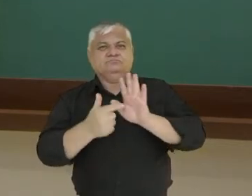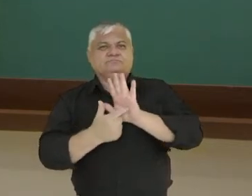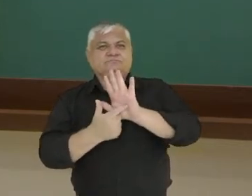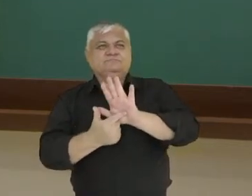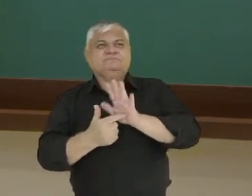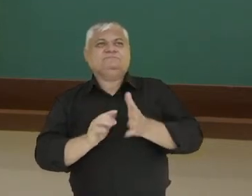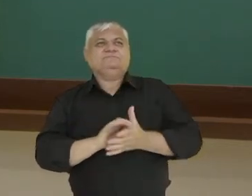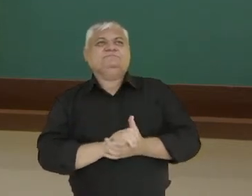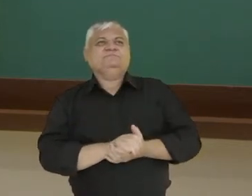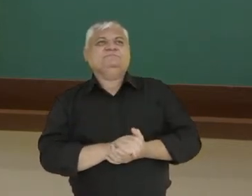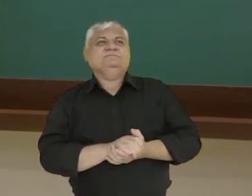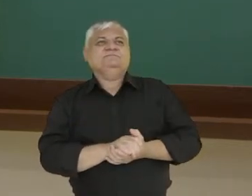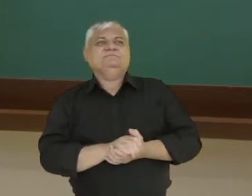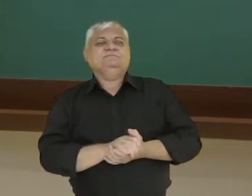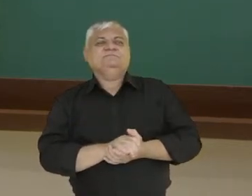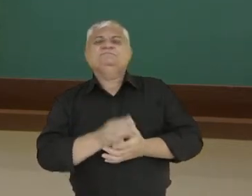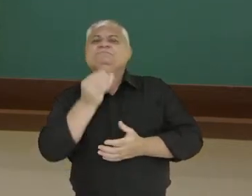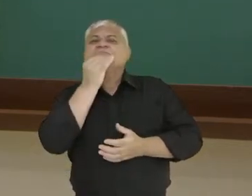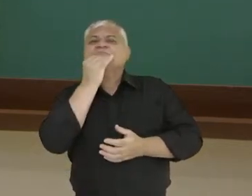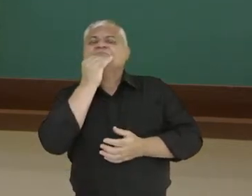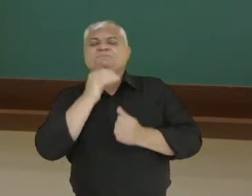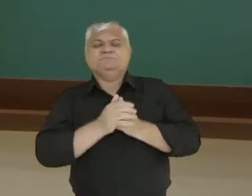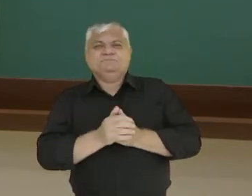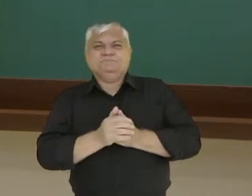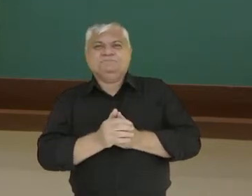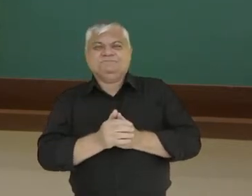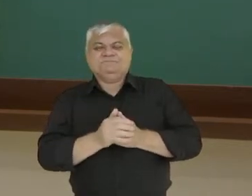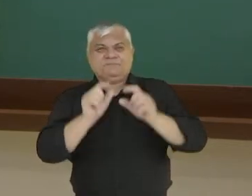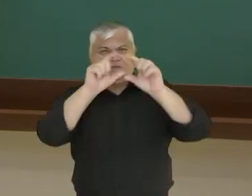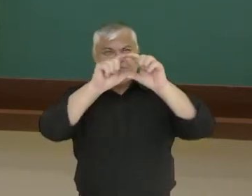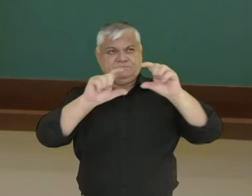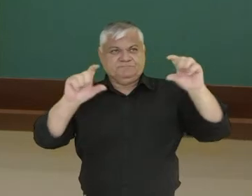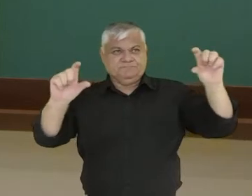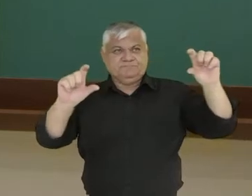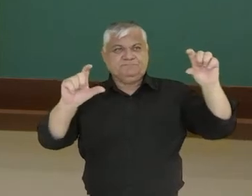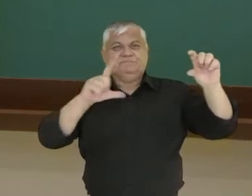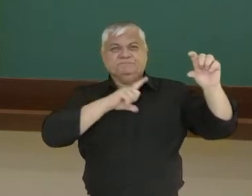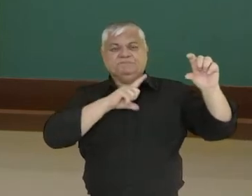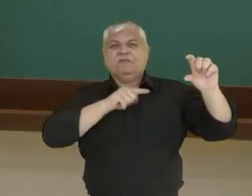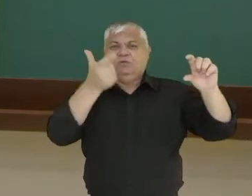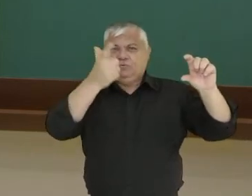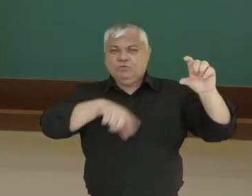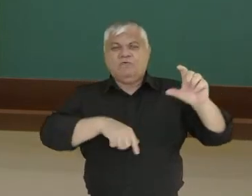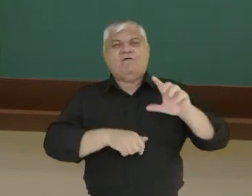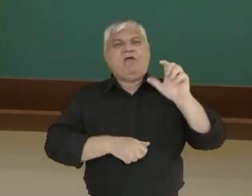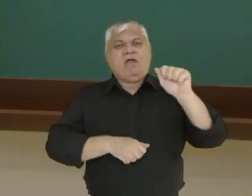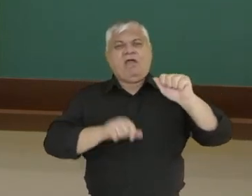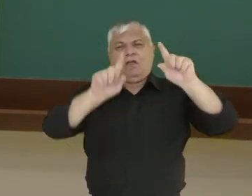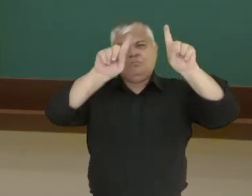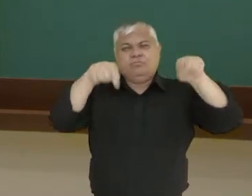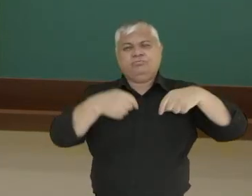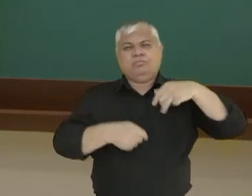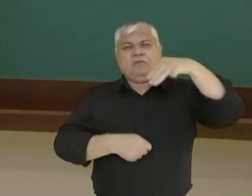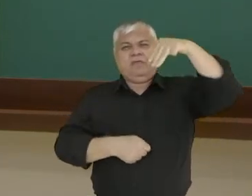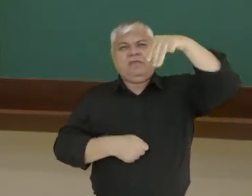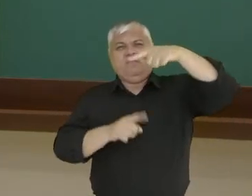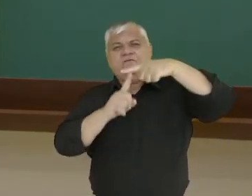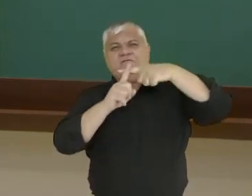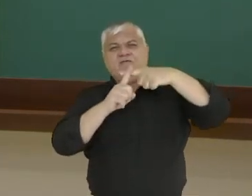demonstração. Daquelas igualdades que a gente tirou, que está reescrita aqui, pessoal, nós